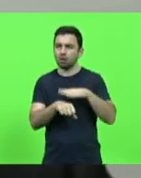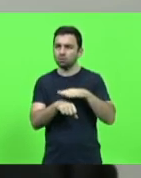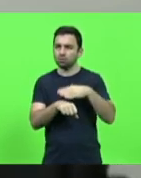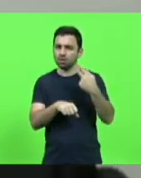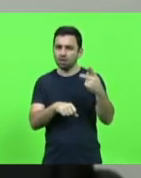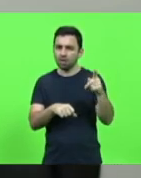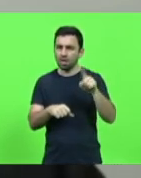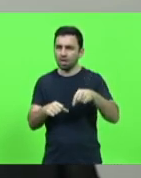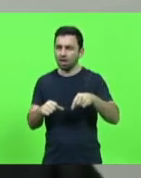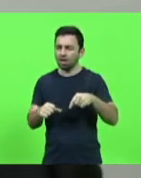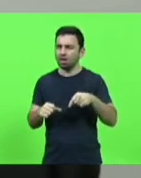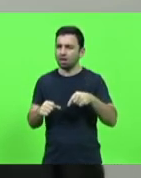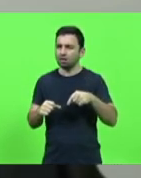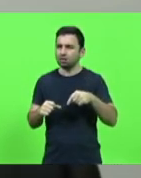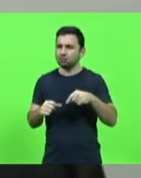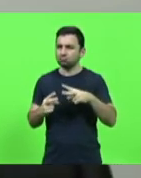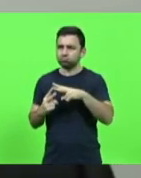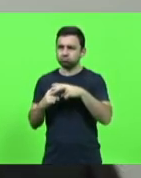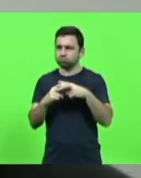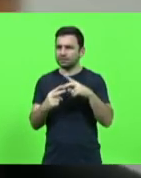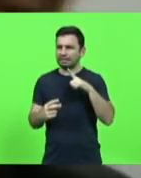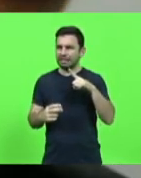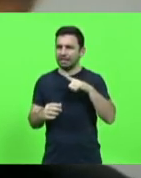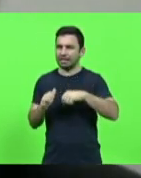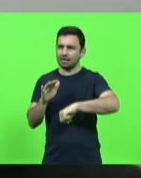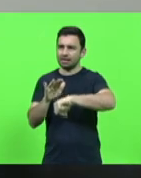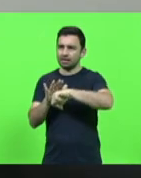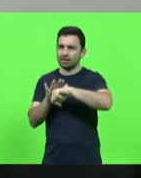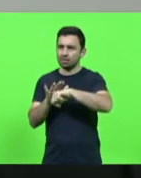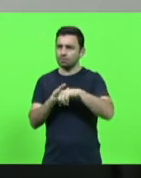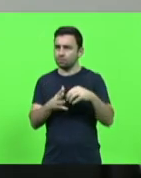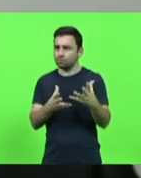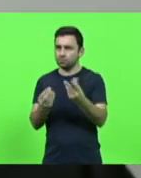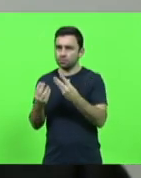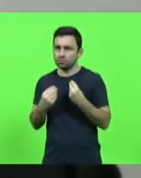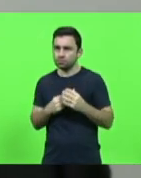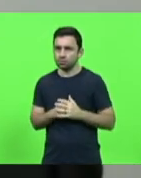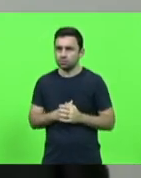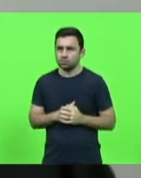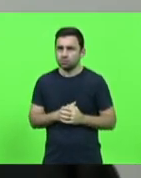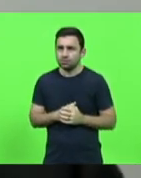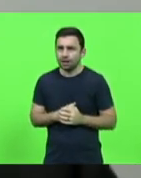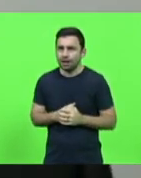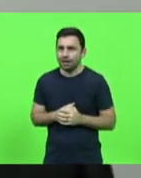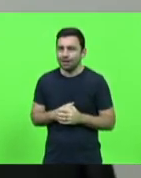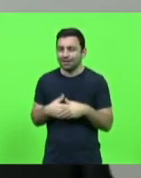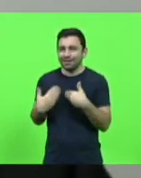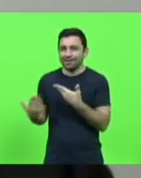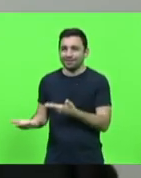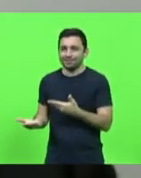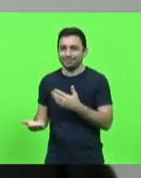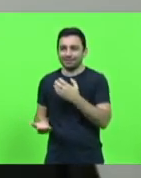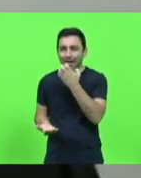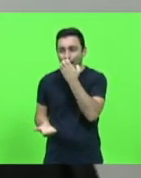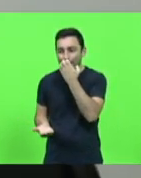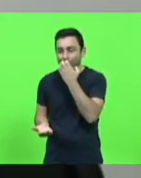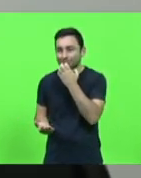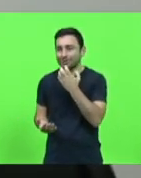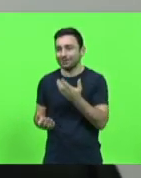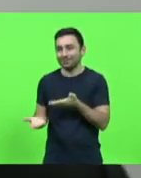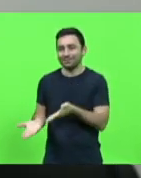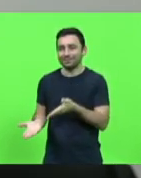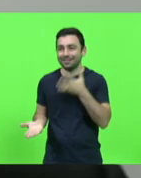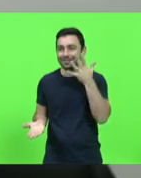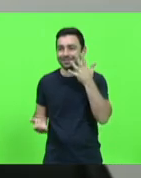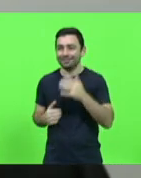galo, tem uma rede de criminosos que pratica... Ó, o cachorro aqui também está querendo discursar, dizendo que ele também é a favor para